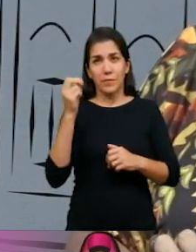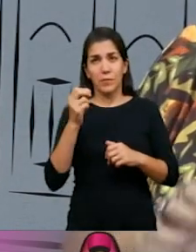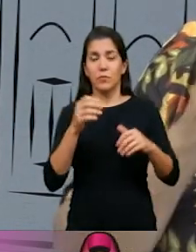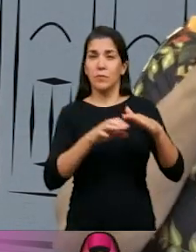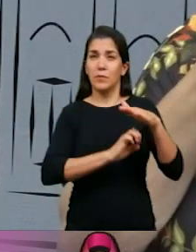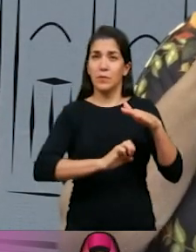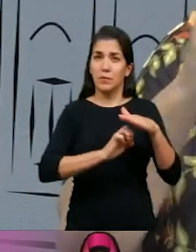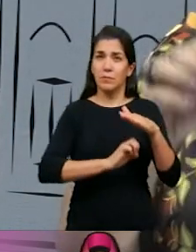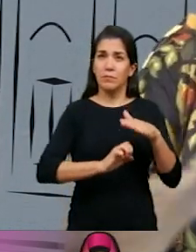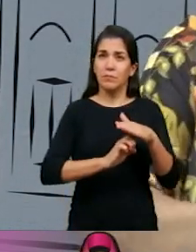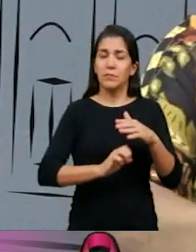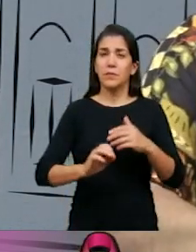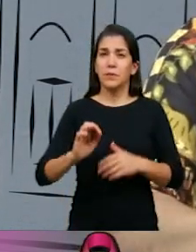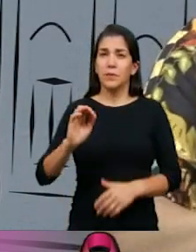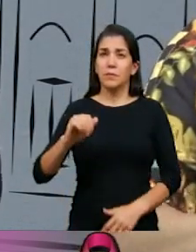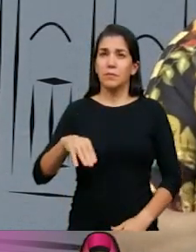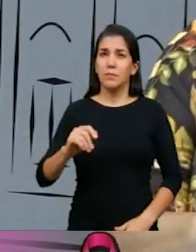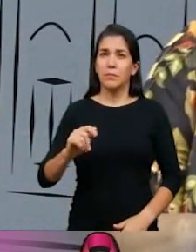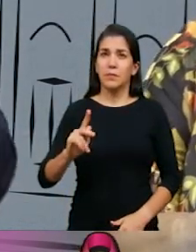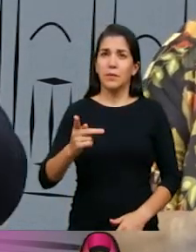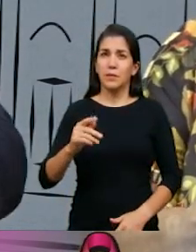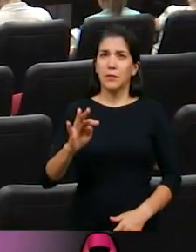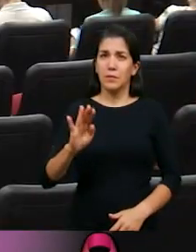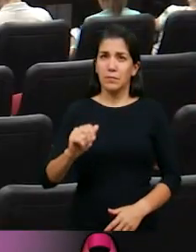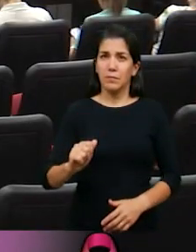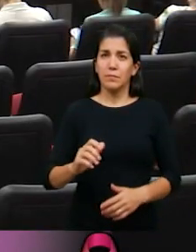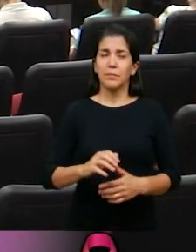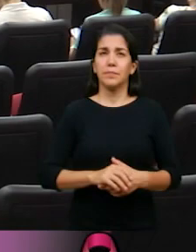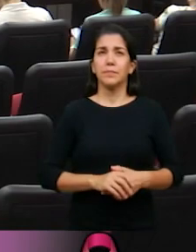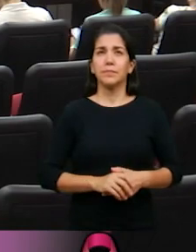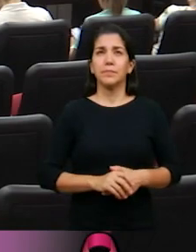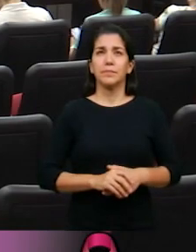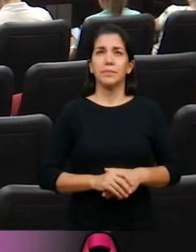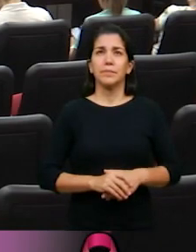fazendo a gestão dos CAPs aqui na cidade.